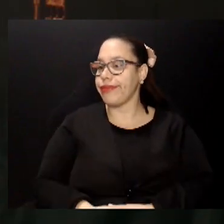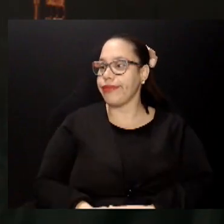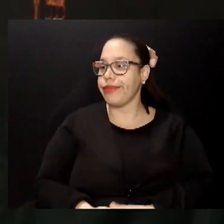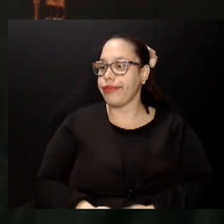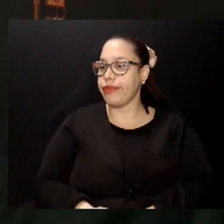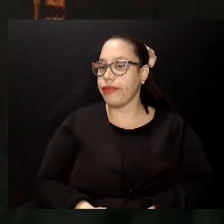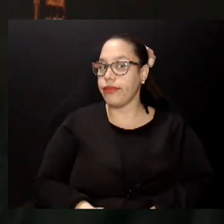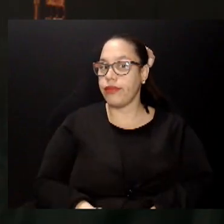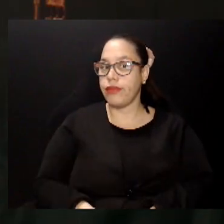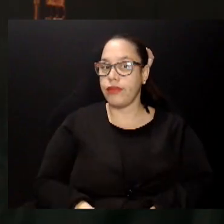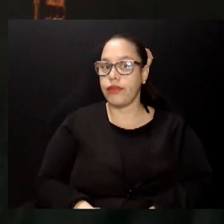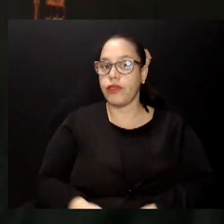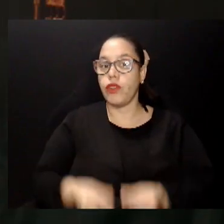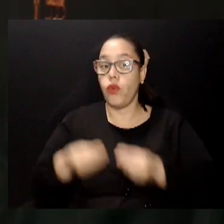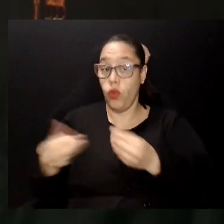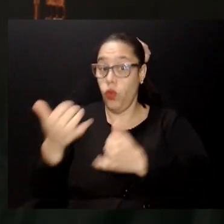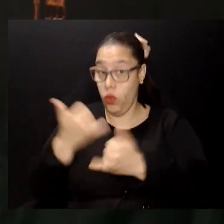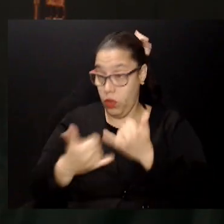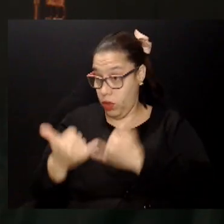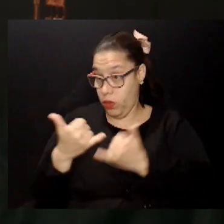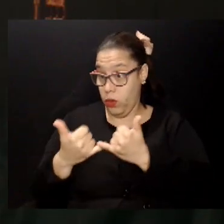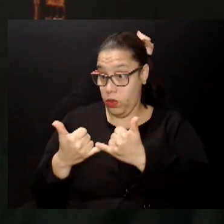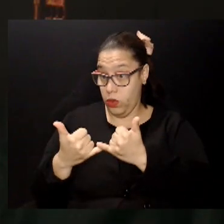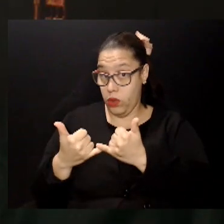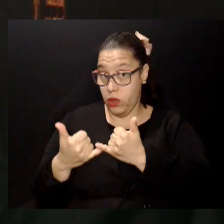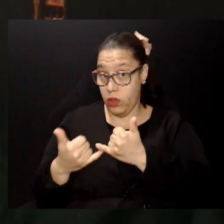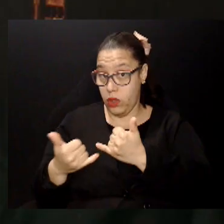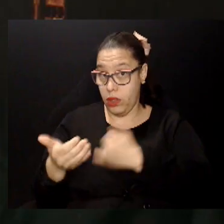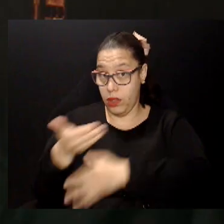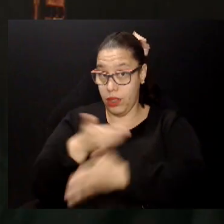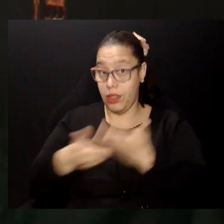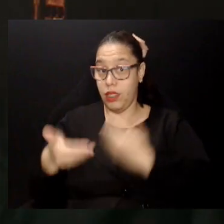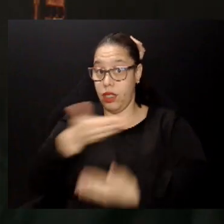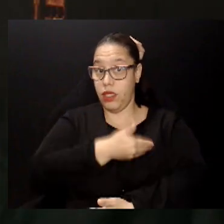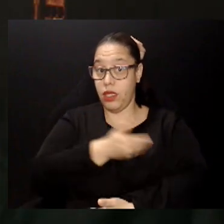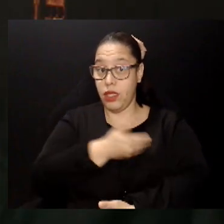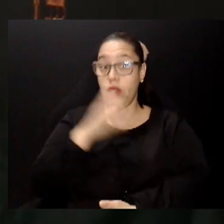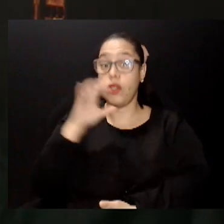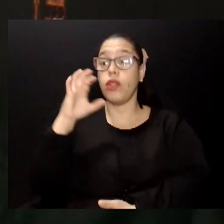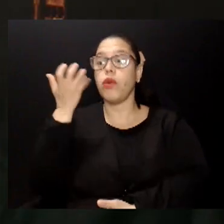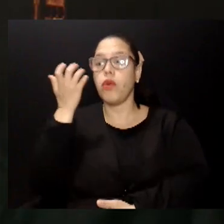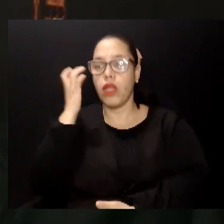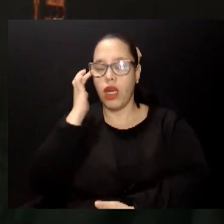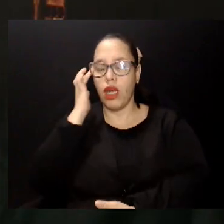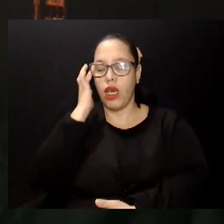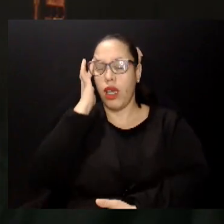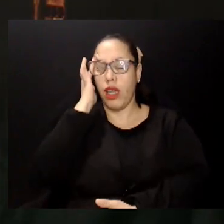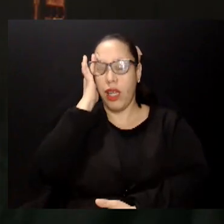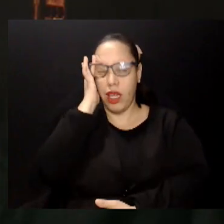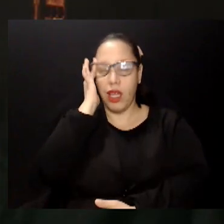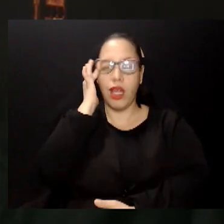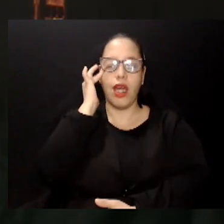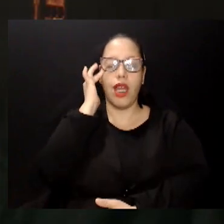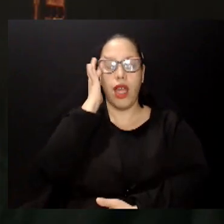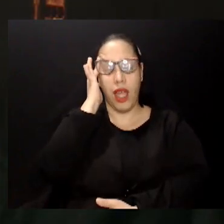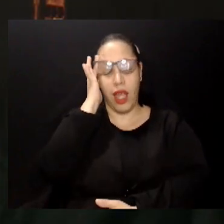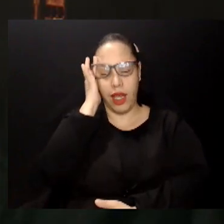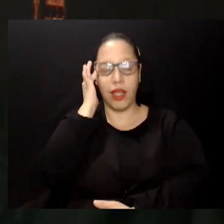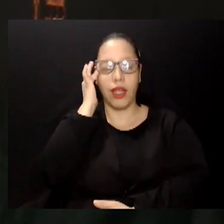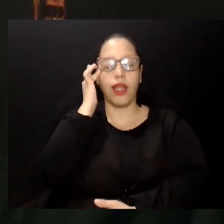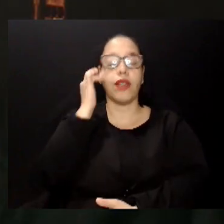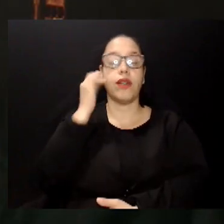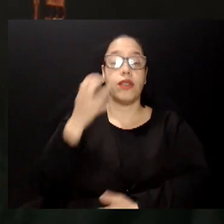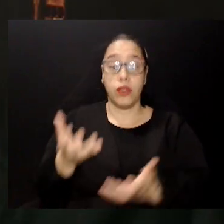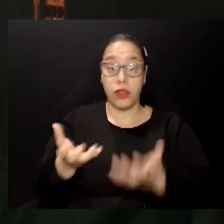meu brinquedo em troca da sua amizade. Isso acontece muito com as crianças, né? Então é uma questão de querer fazer